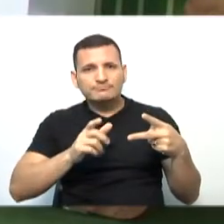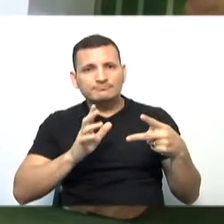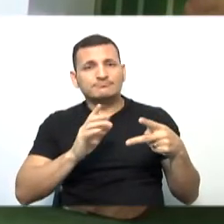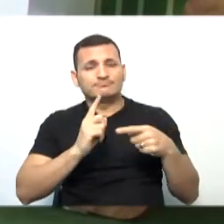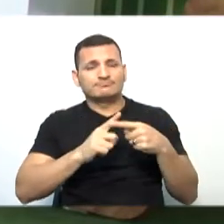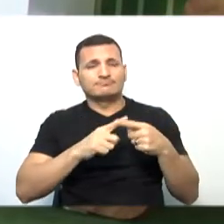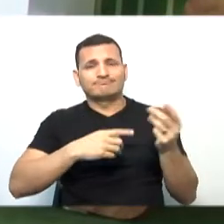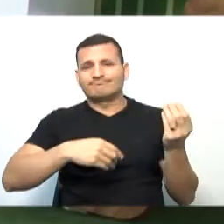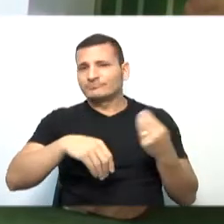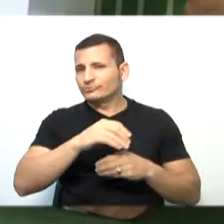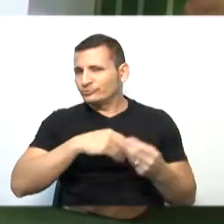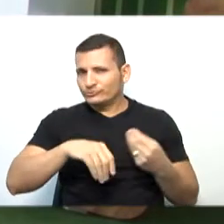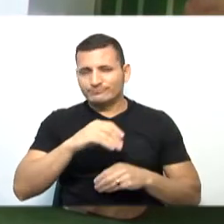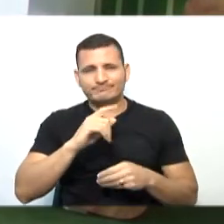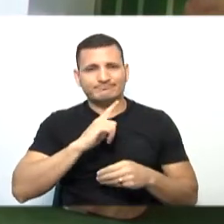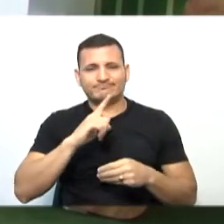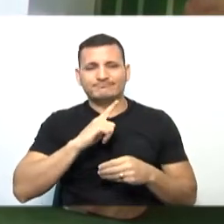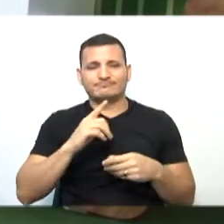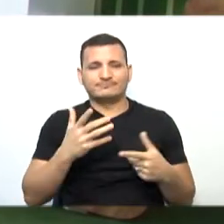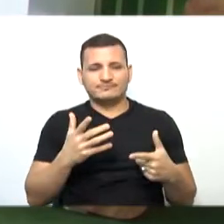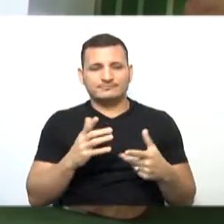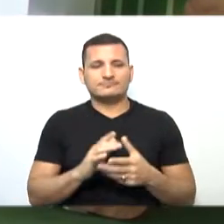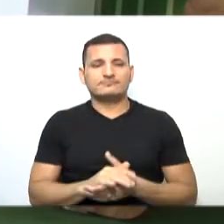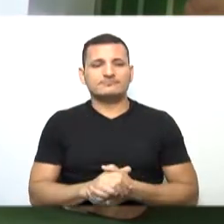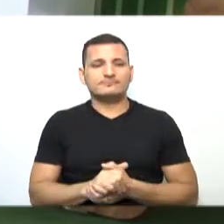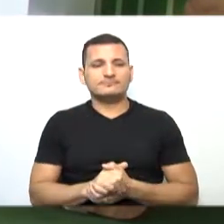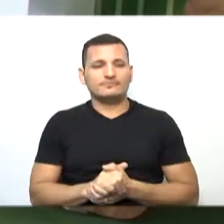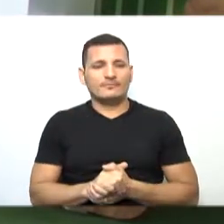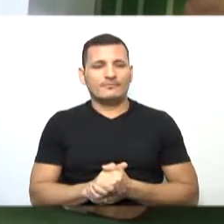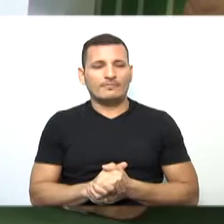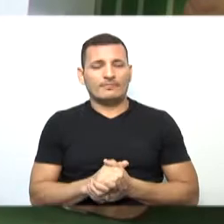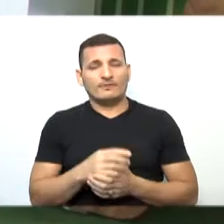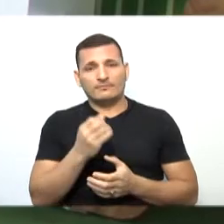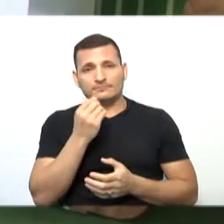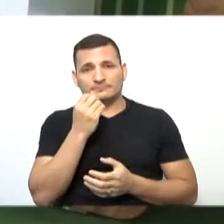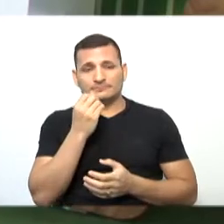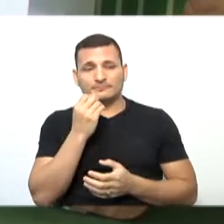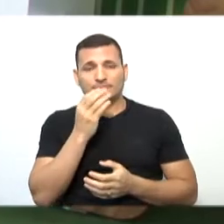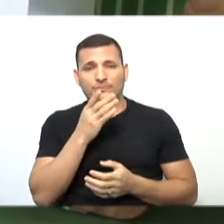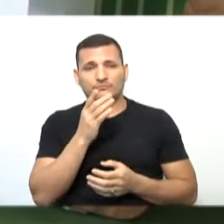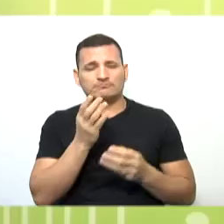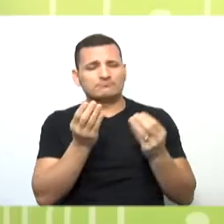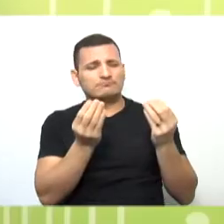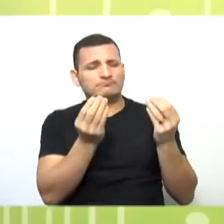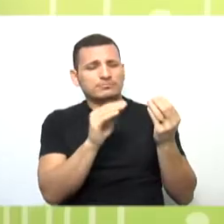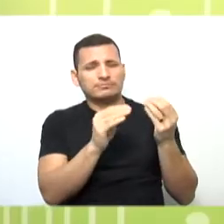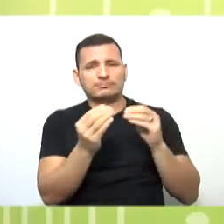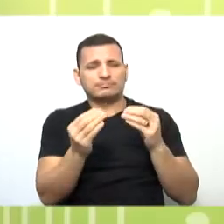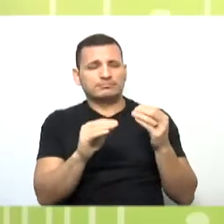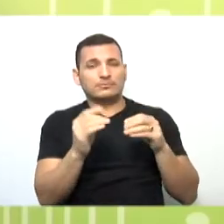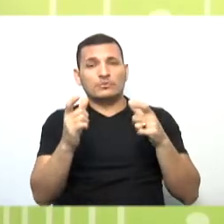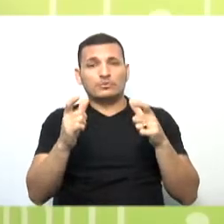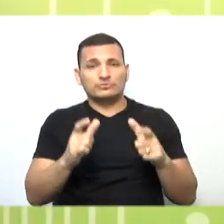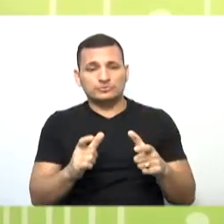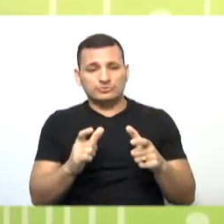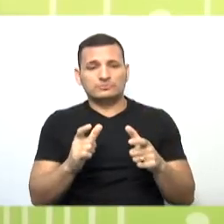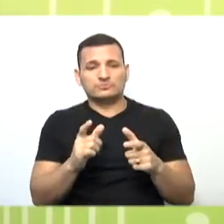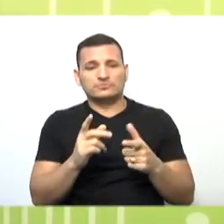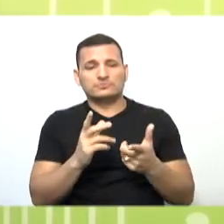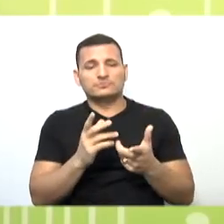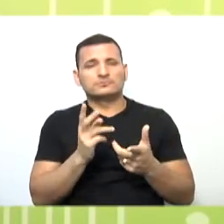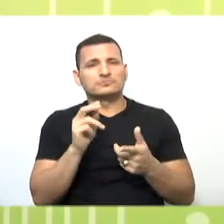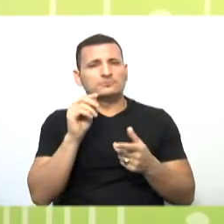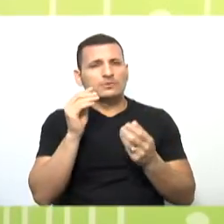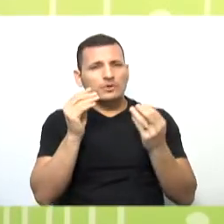se mistura. Se mistura. No meio da página. Exatamente. No meio do HTML. Então é bom, identifica onde ele está. Aqui está inserido